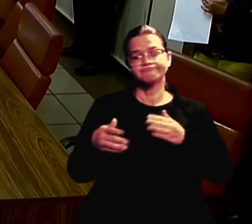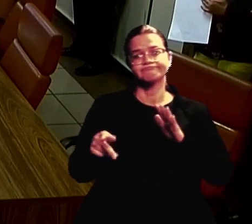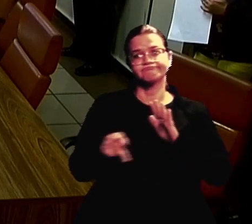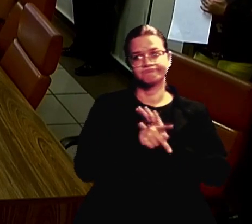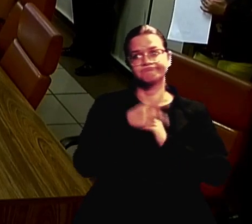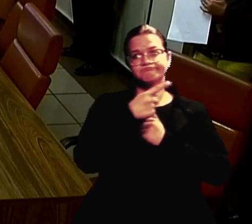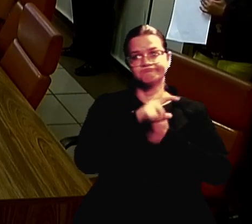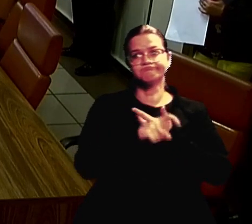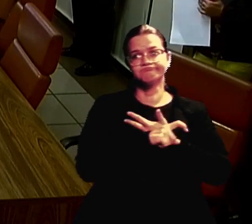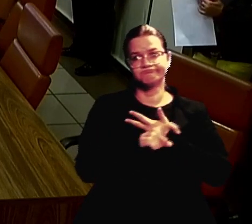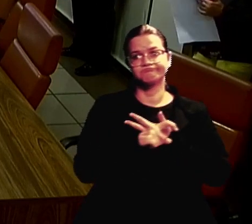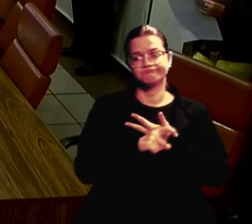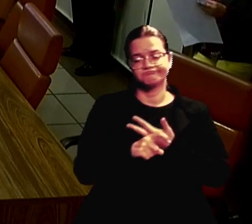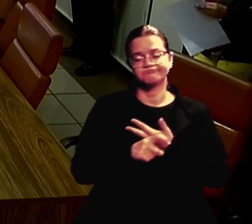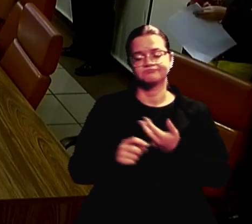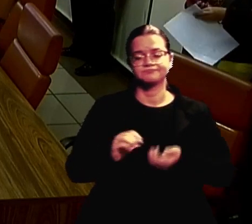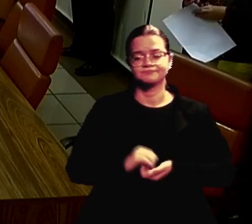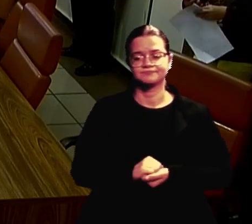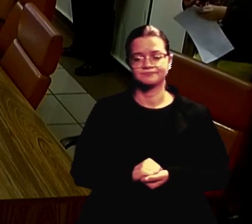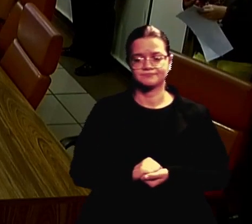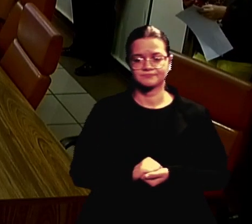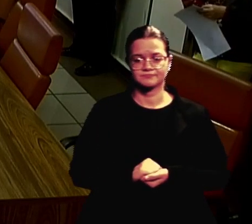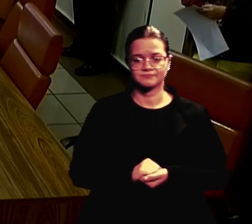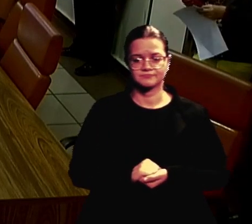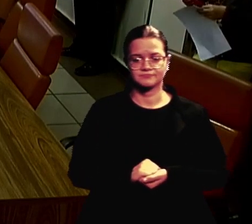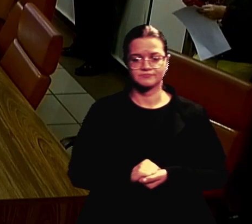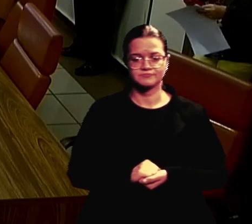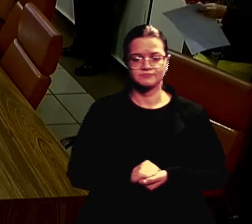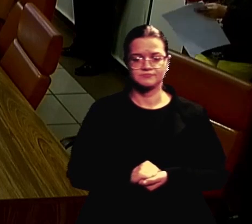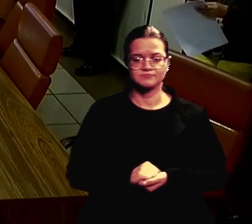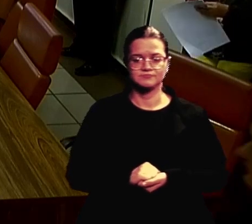bem claro aqui, né?